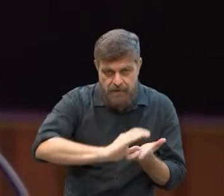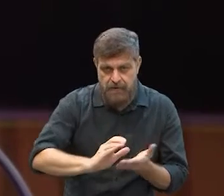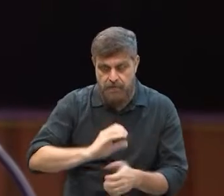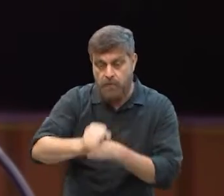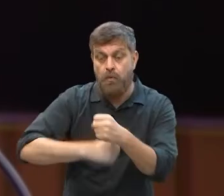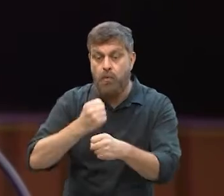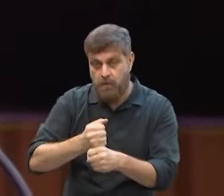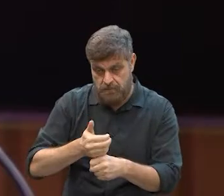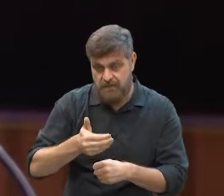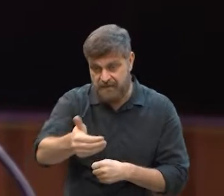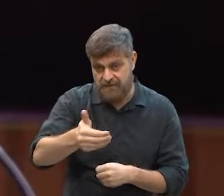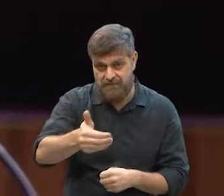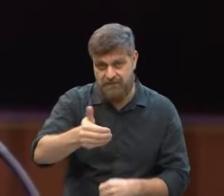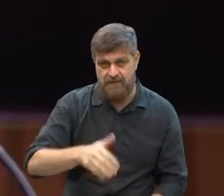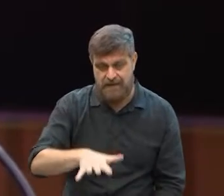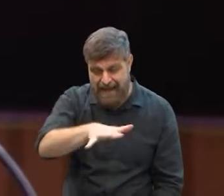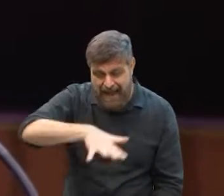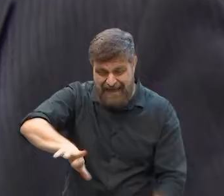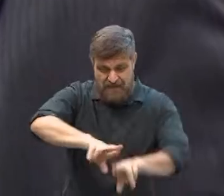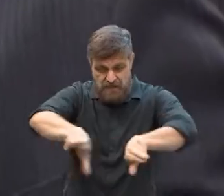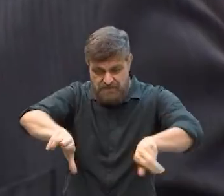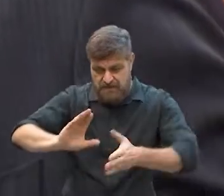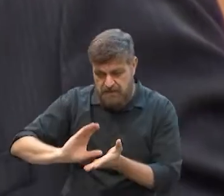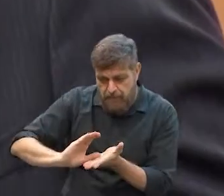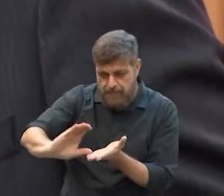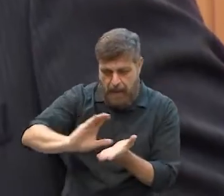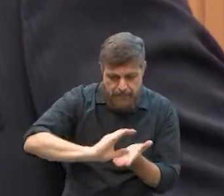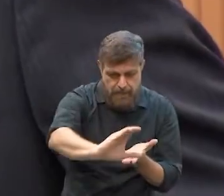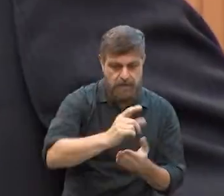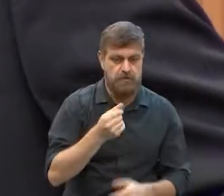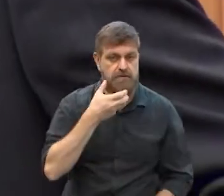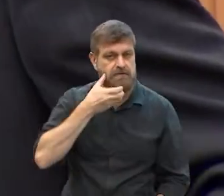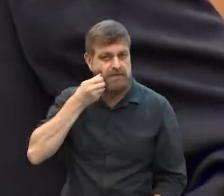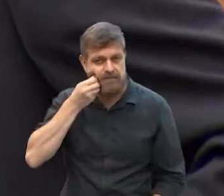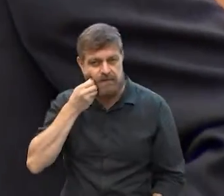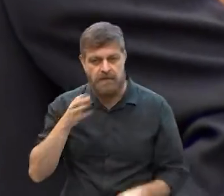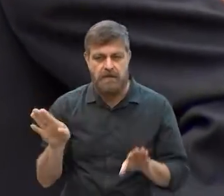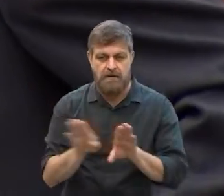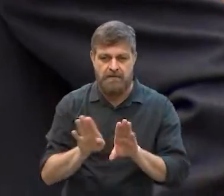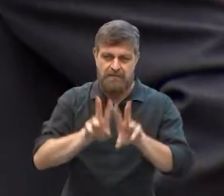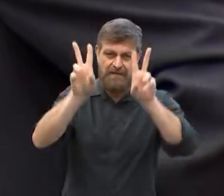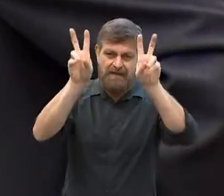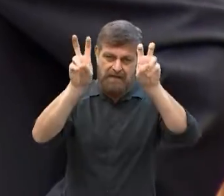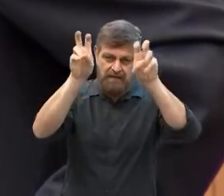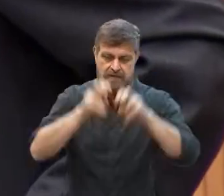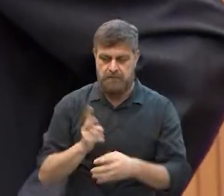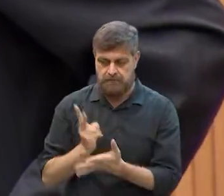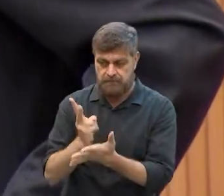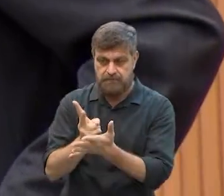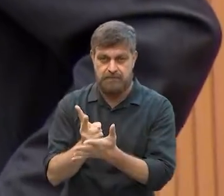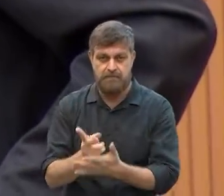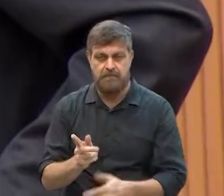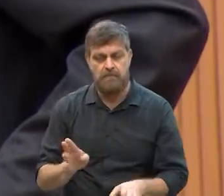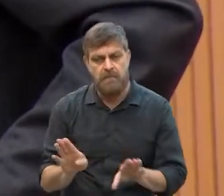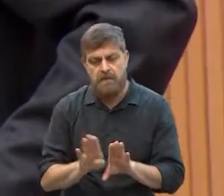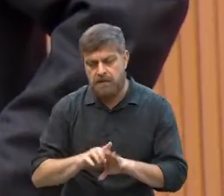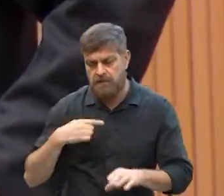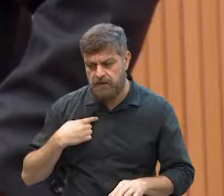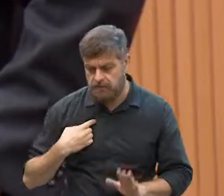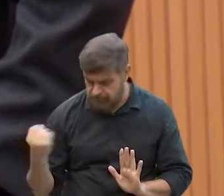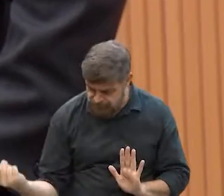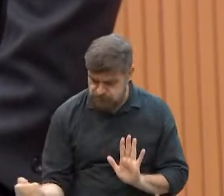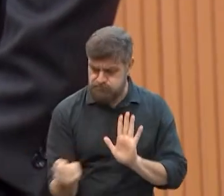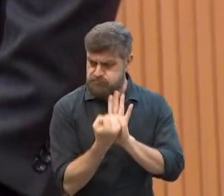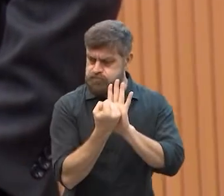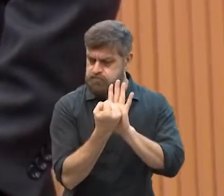para o ano que vem, para o ano de 2020, outros temas mais recorrentes, mas também assuntos que marcaram o